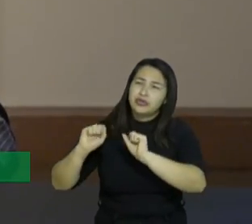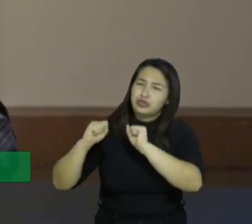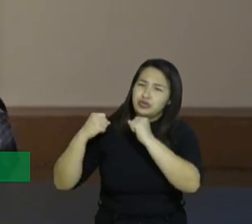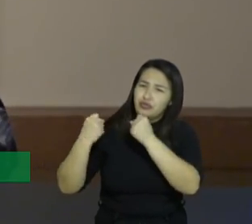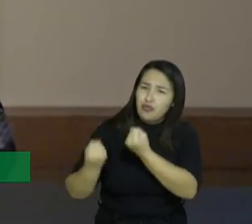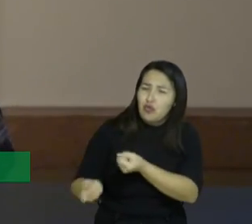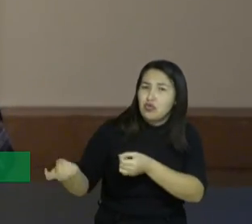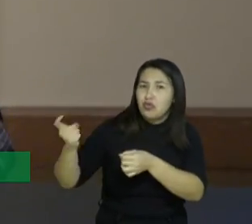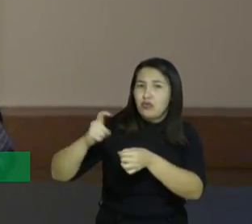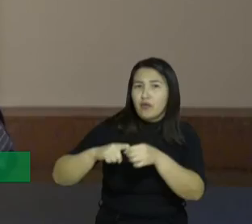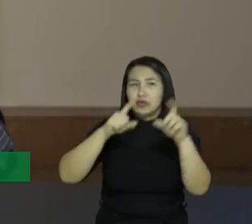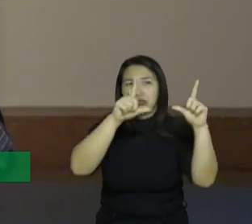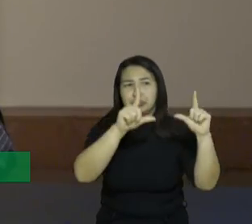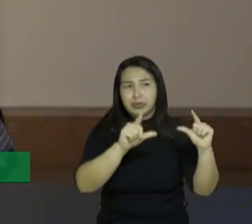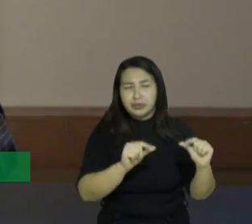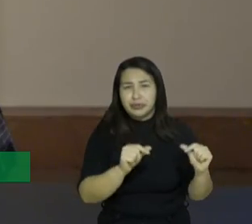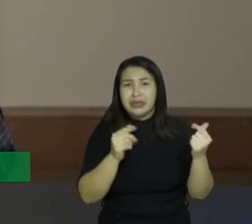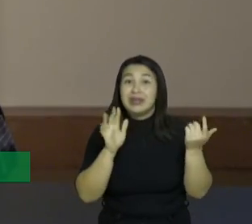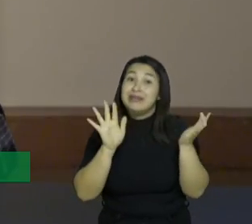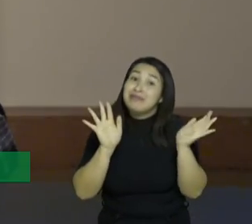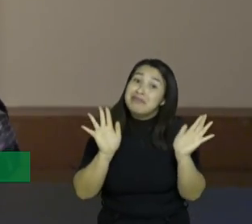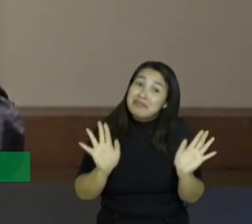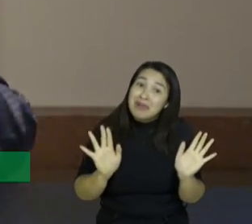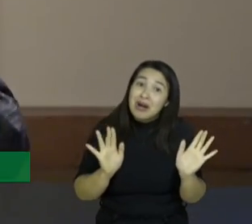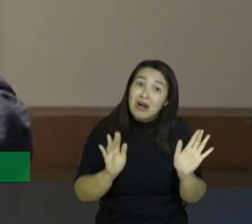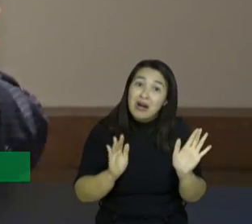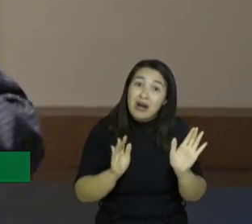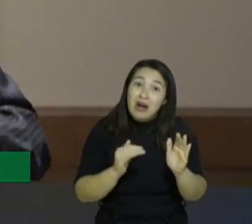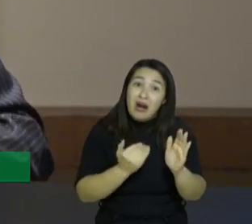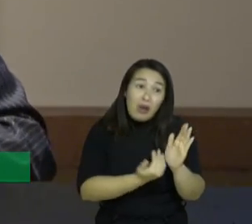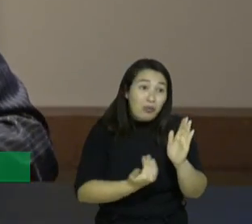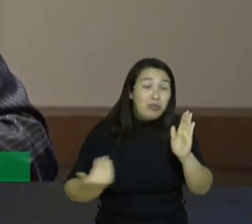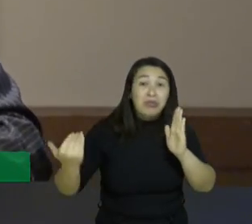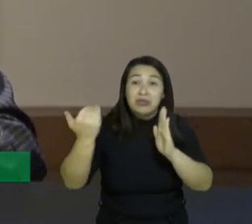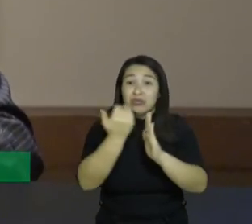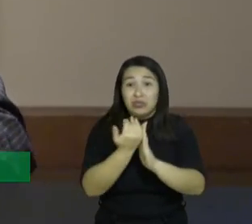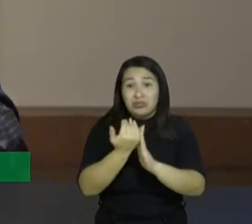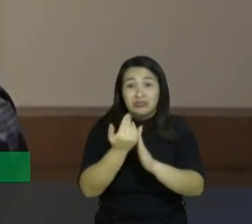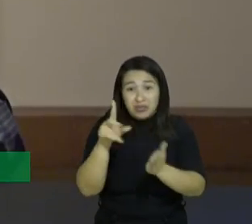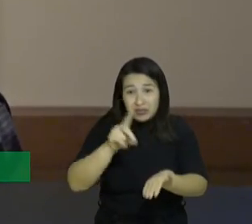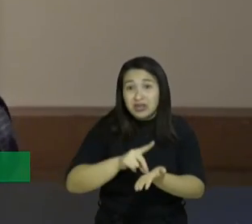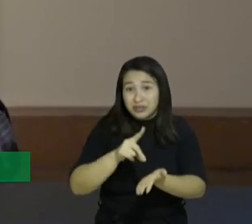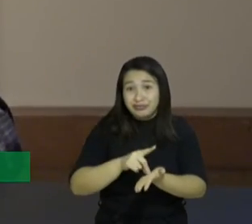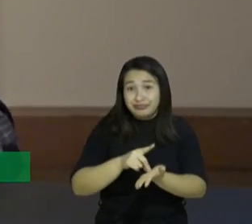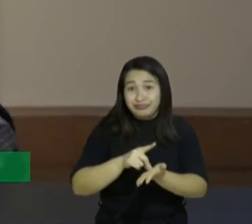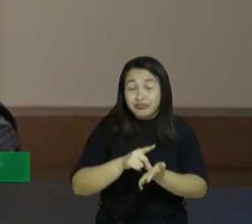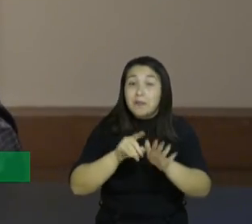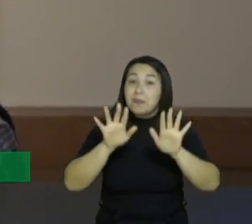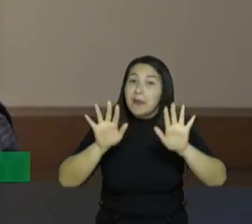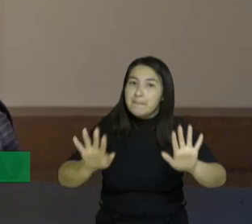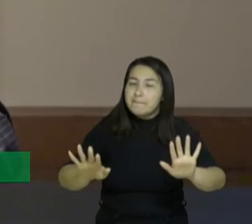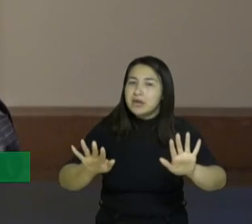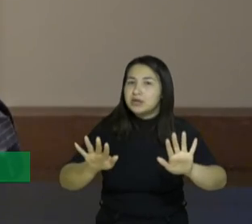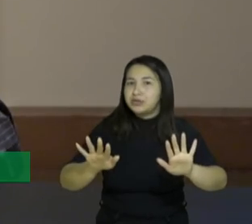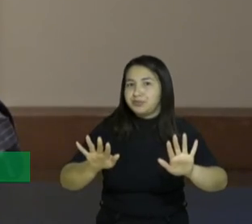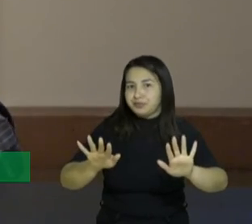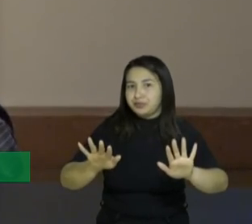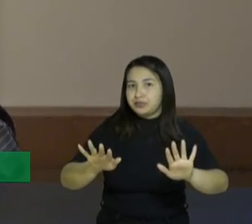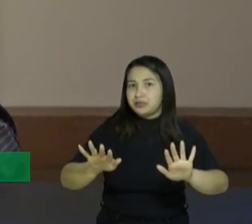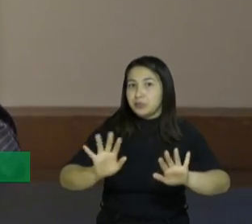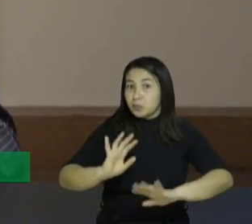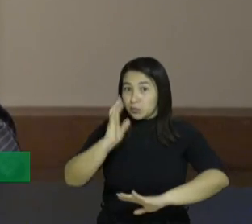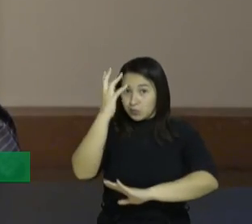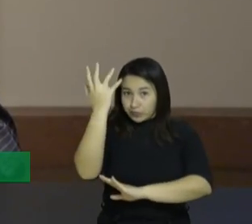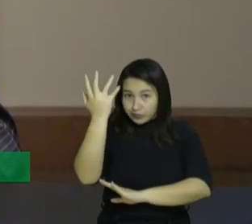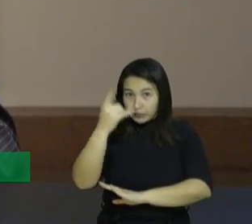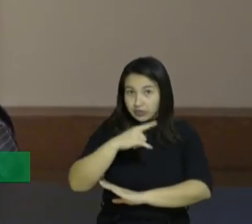retomados para diminuir isso mas aumentou isso é um fato inegável então diante disso diante desses acontecimentos